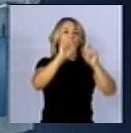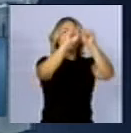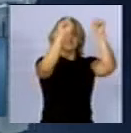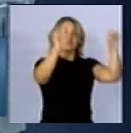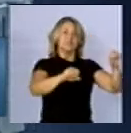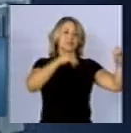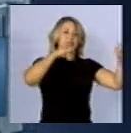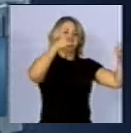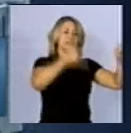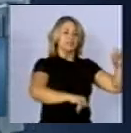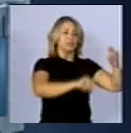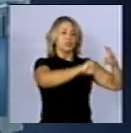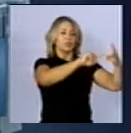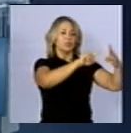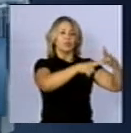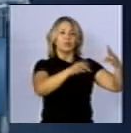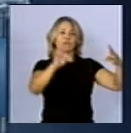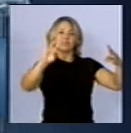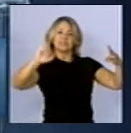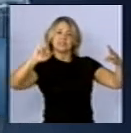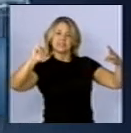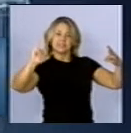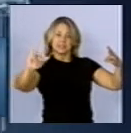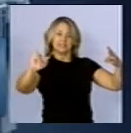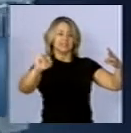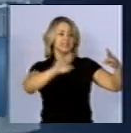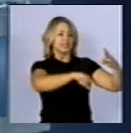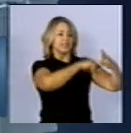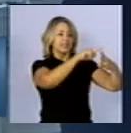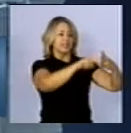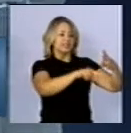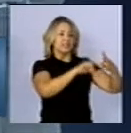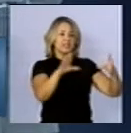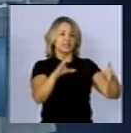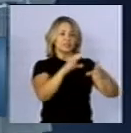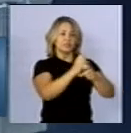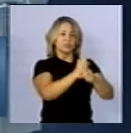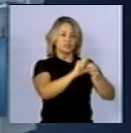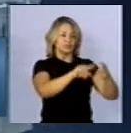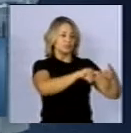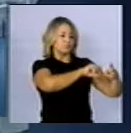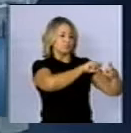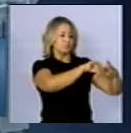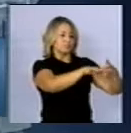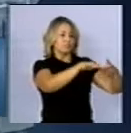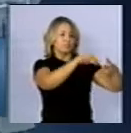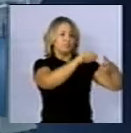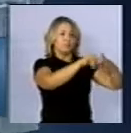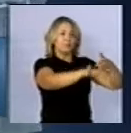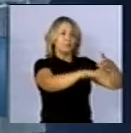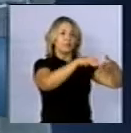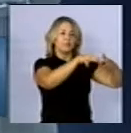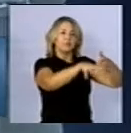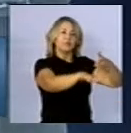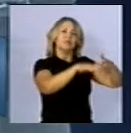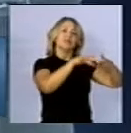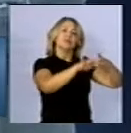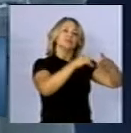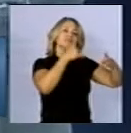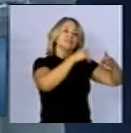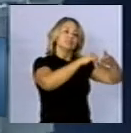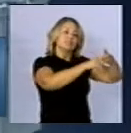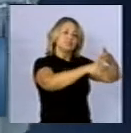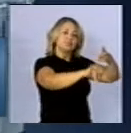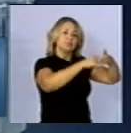ele é composto basicamente por três fases ou seja três conjuntos de Condutores em que a corrente que por eles passa